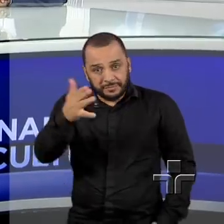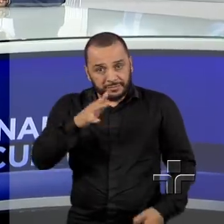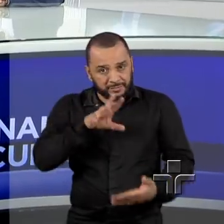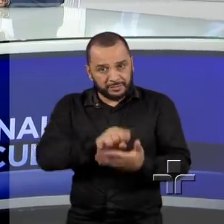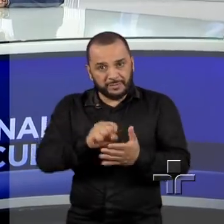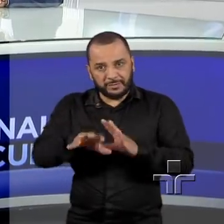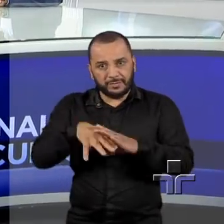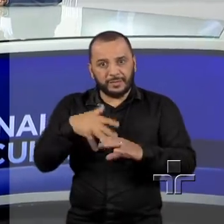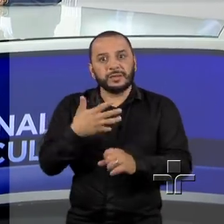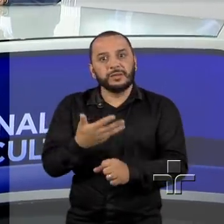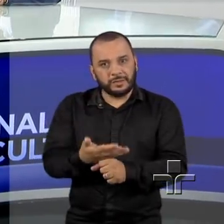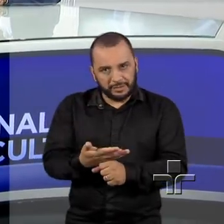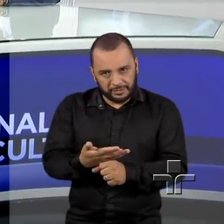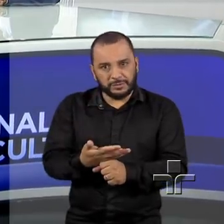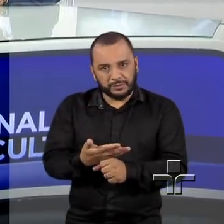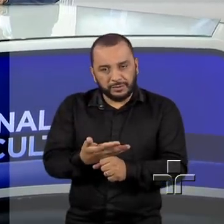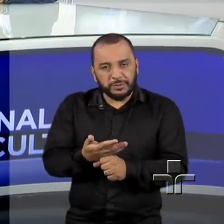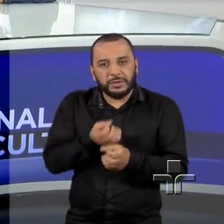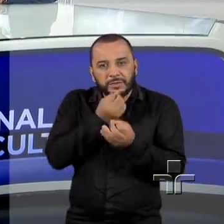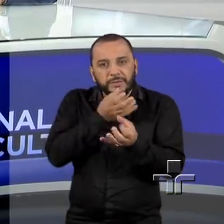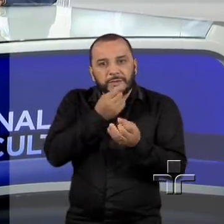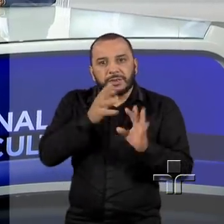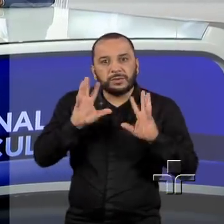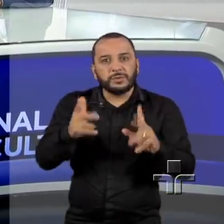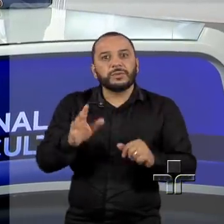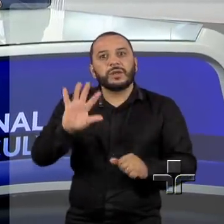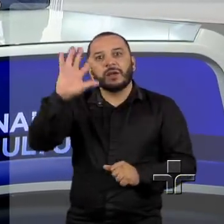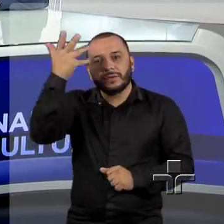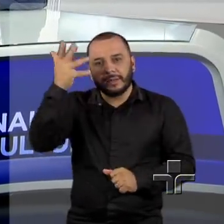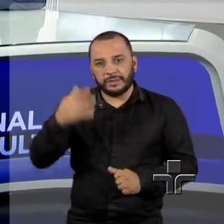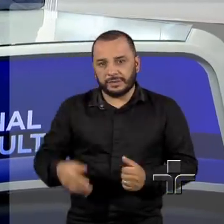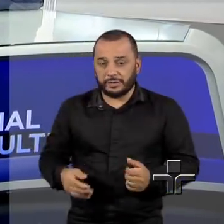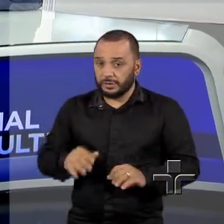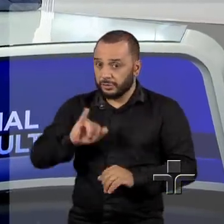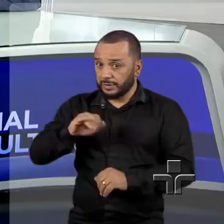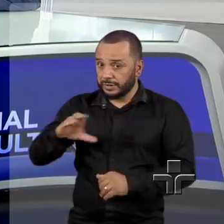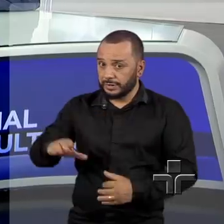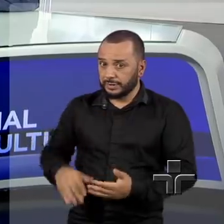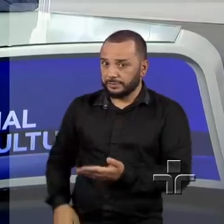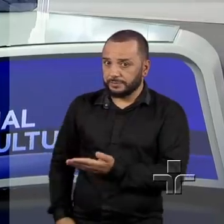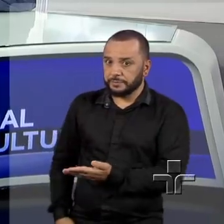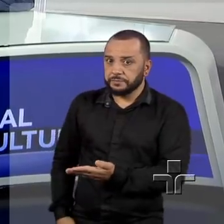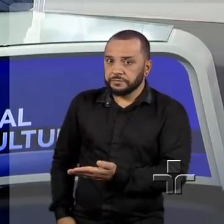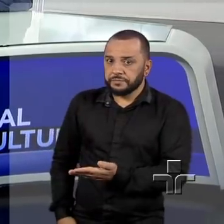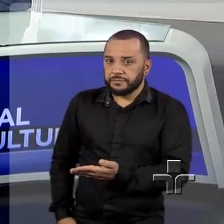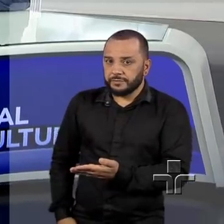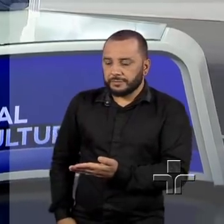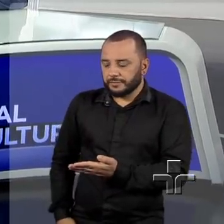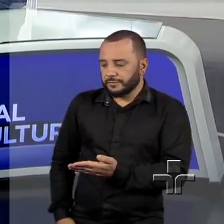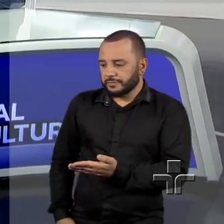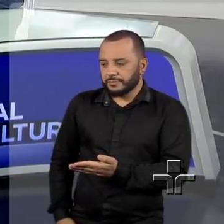inscreva-se no nosso canal no YouTube para ser notificado sobre tudo que acontece no jornalismo da cultura.